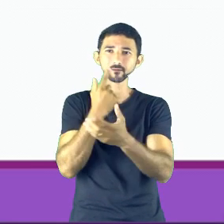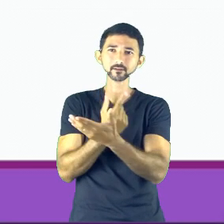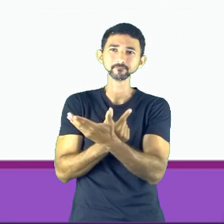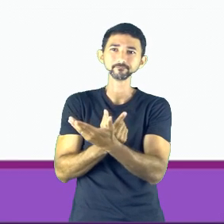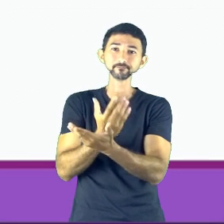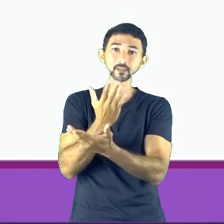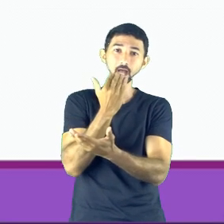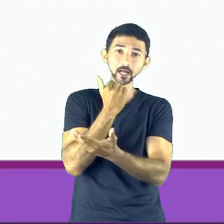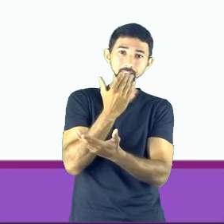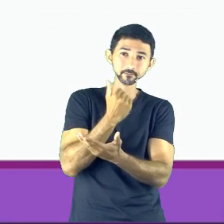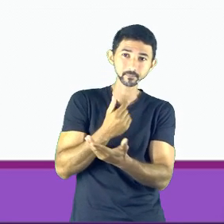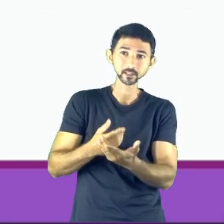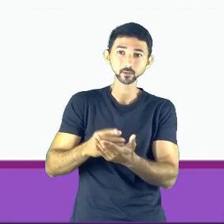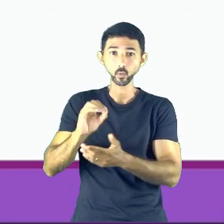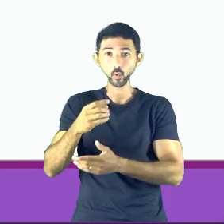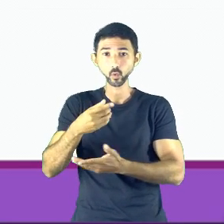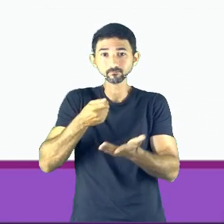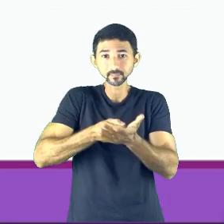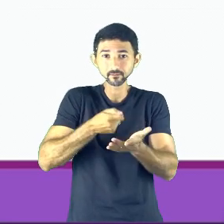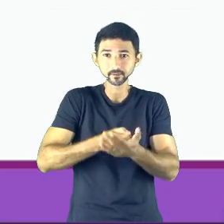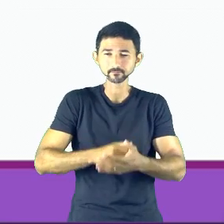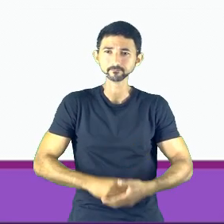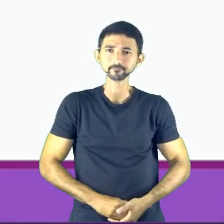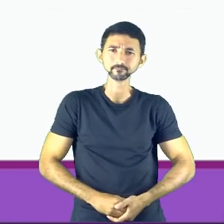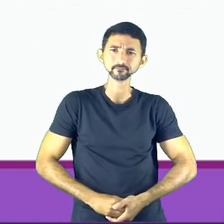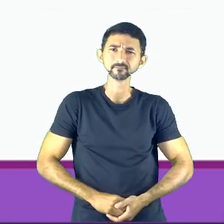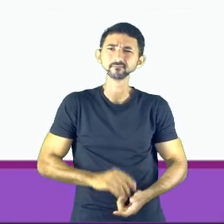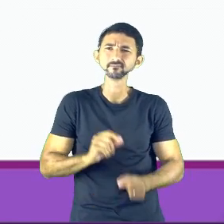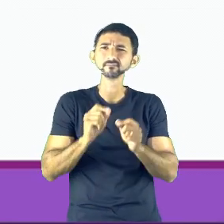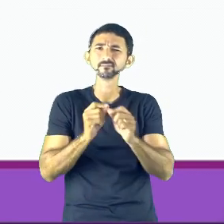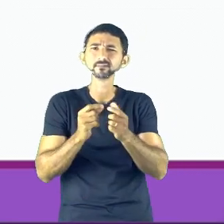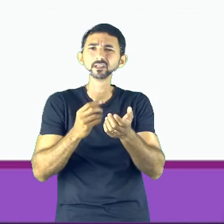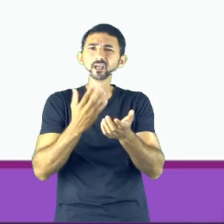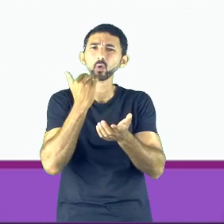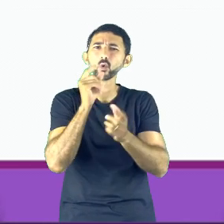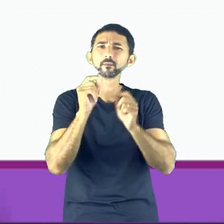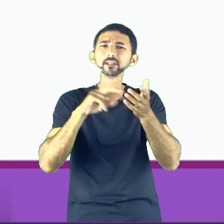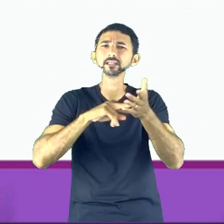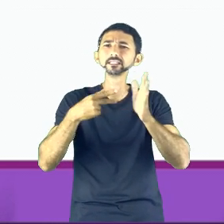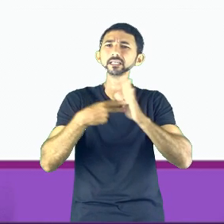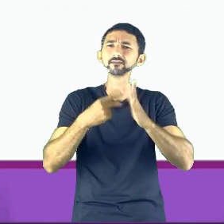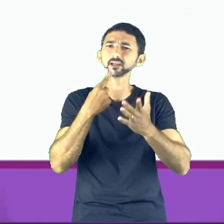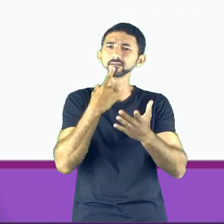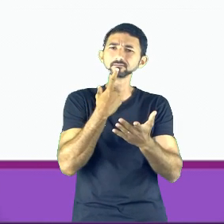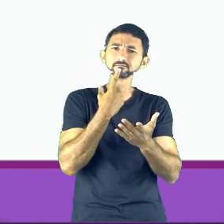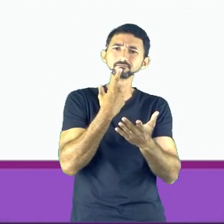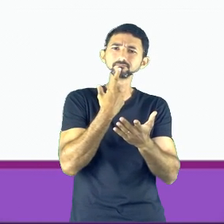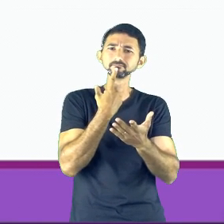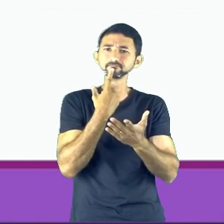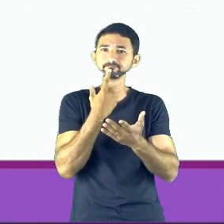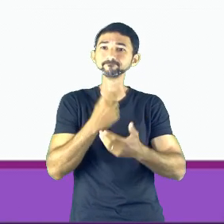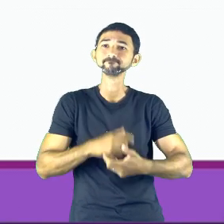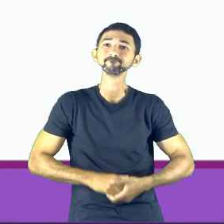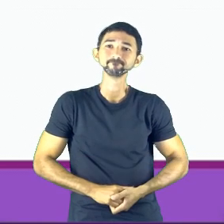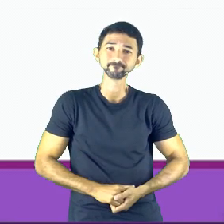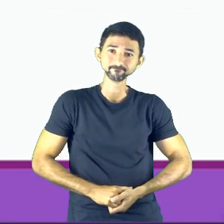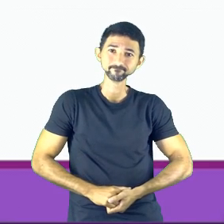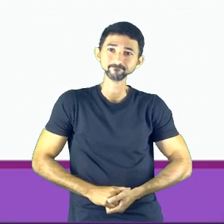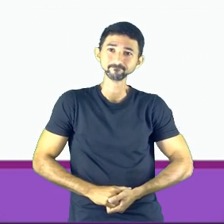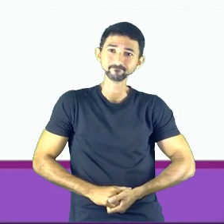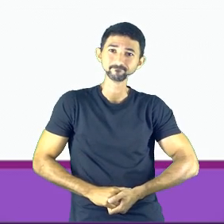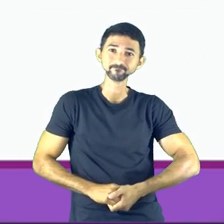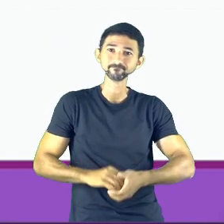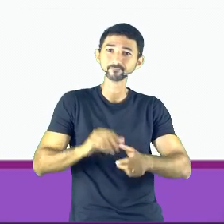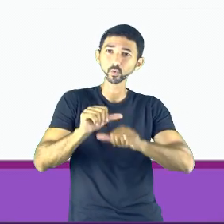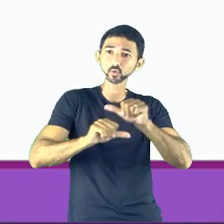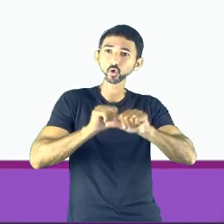duas opções, ó: alimento ou dever. O que será que comida quer dizer? Ah, gente,